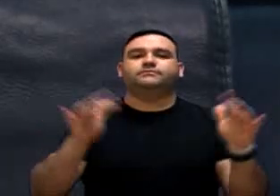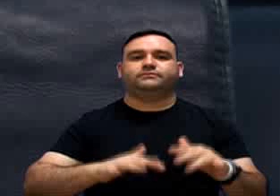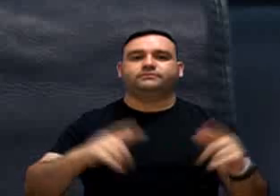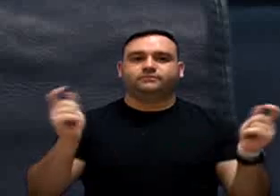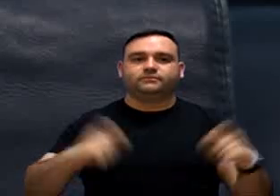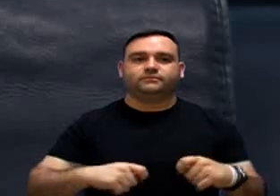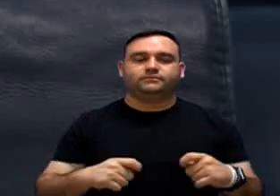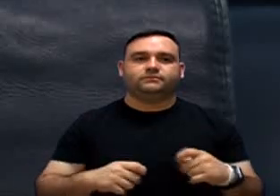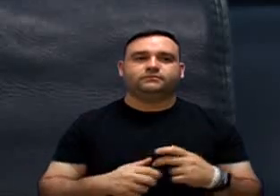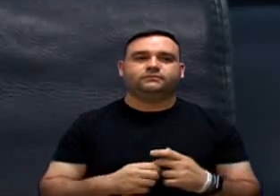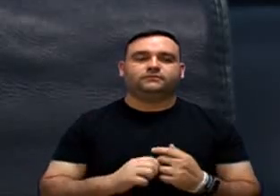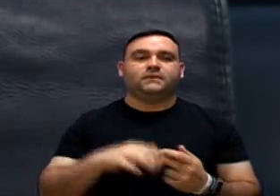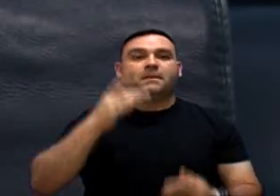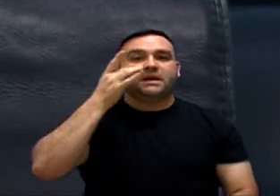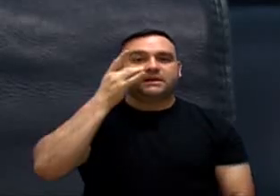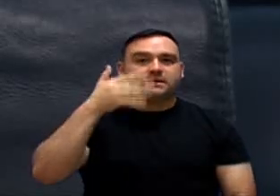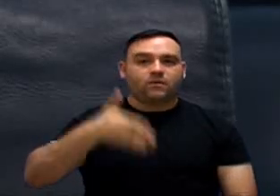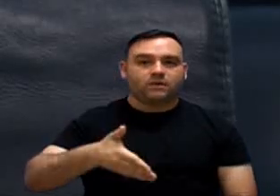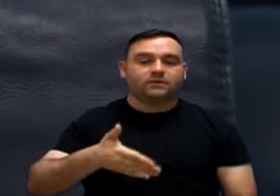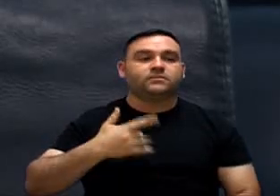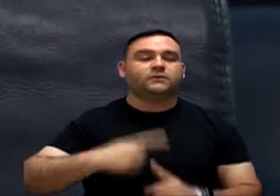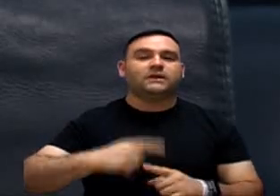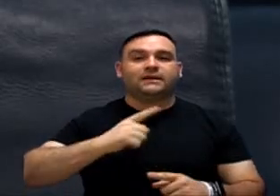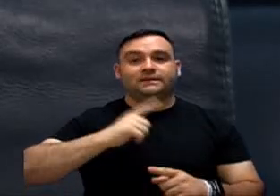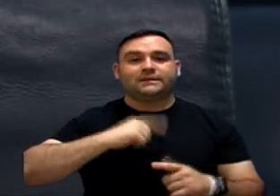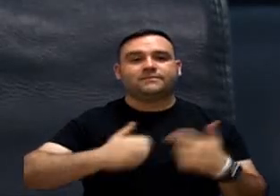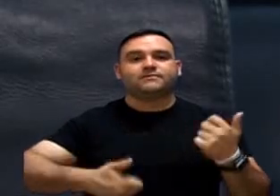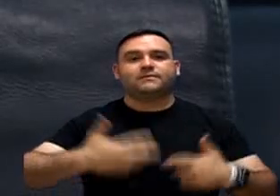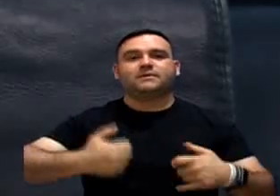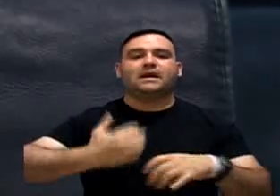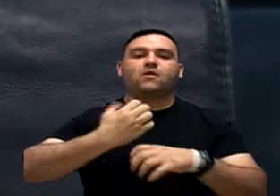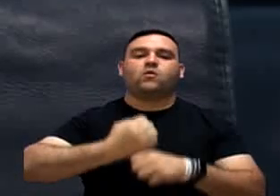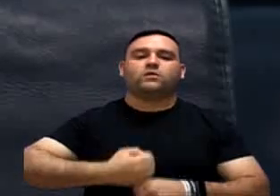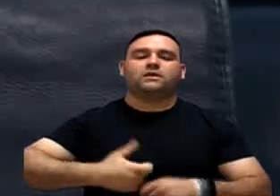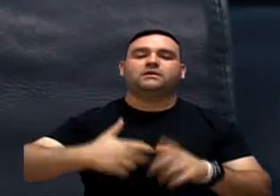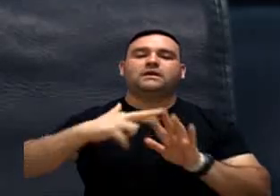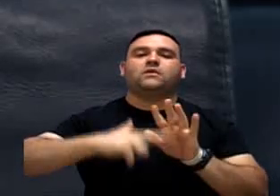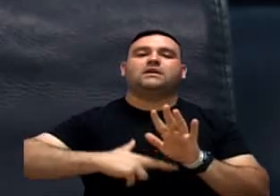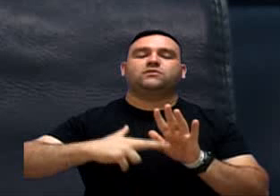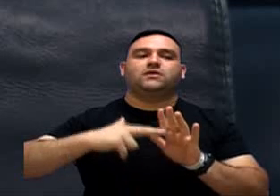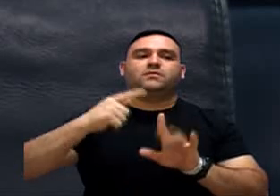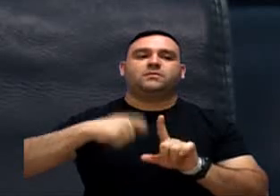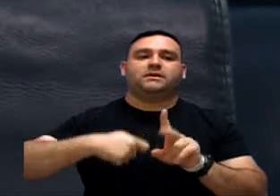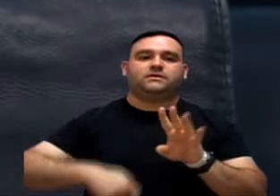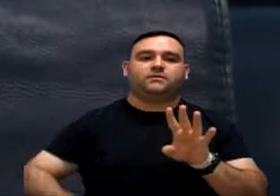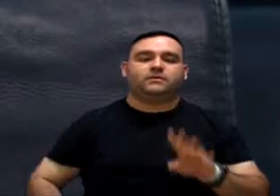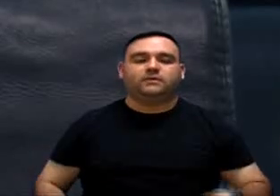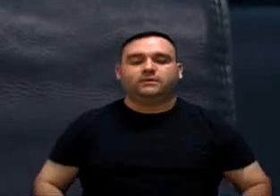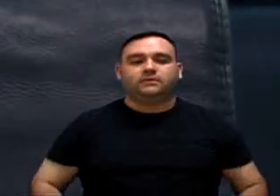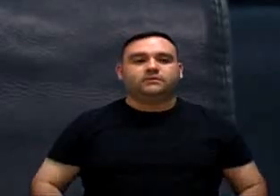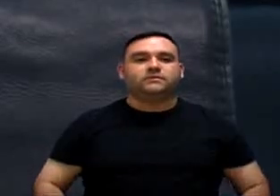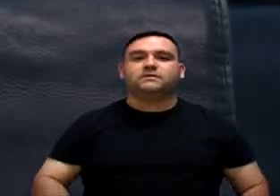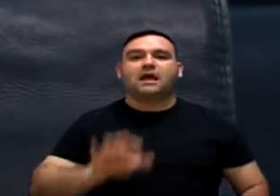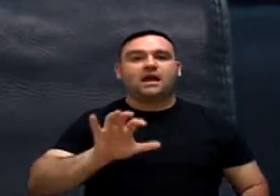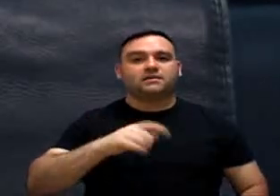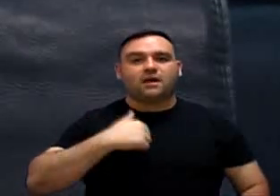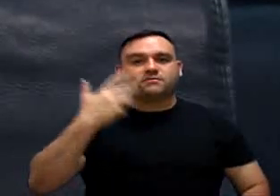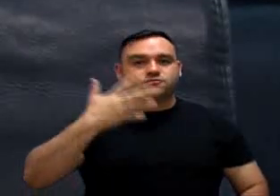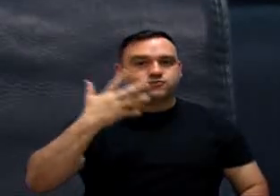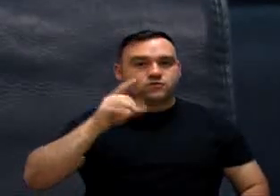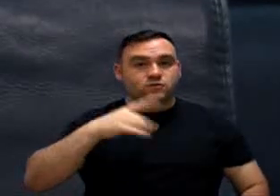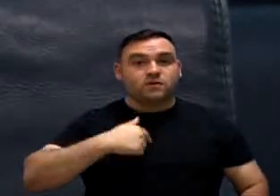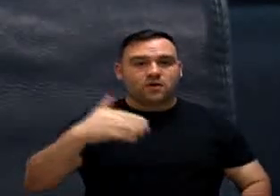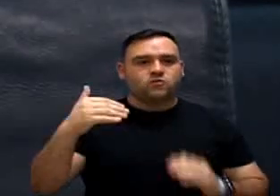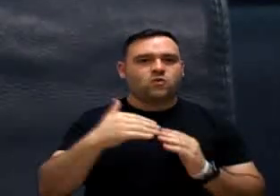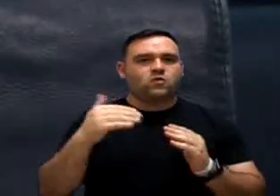públicas presenciais, que tem aí a prestação de contas do relatório quadrimestral. Essa é a minha fala, né,